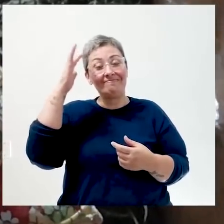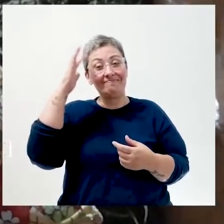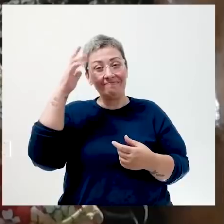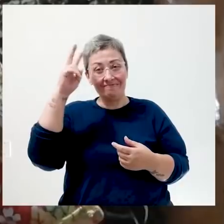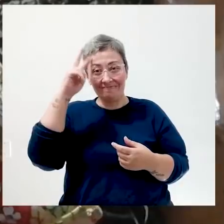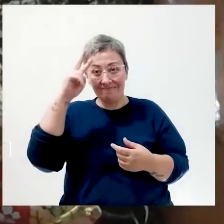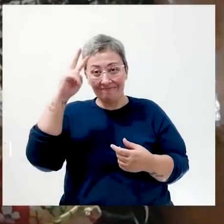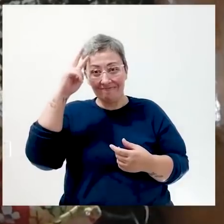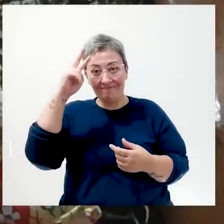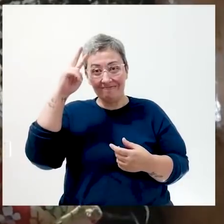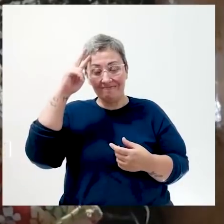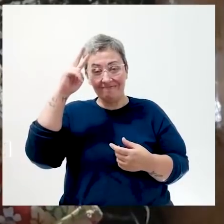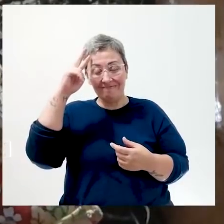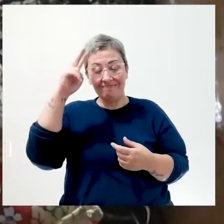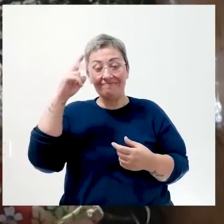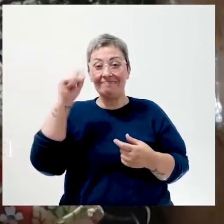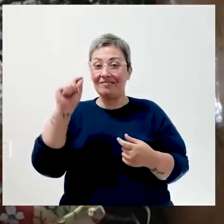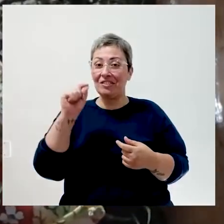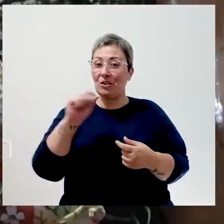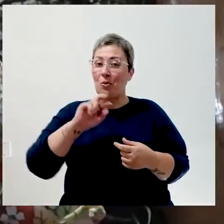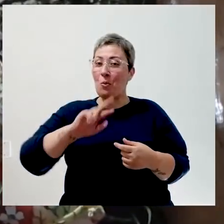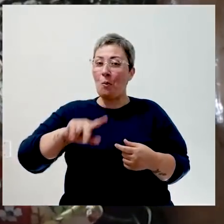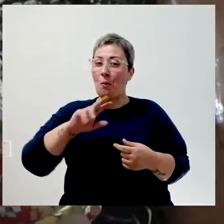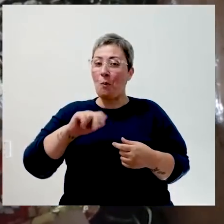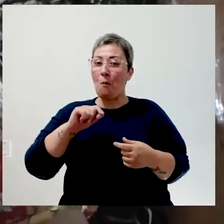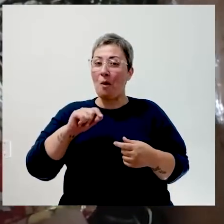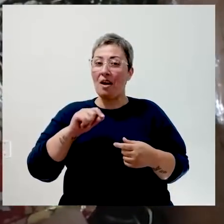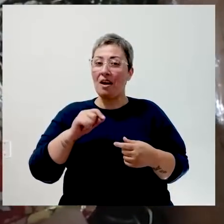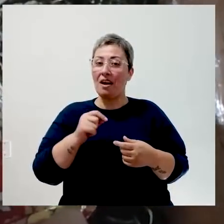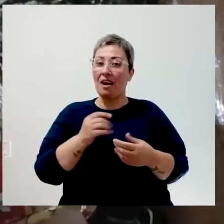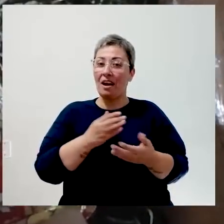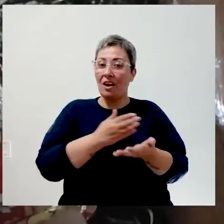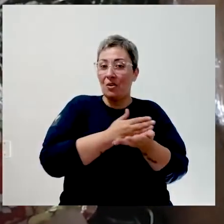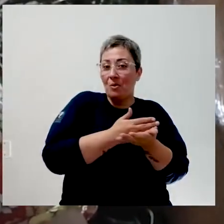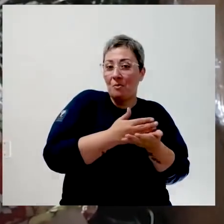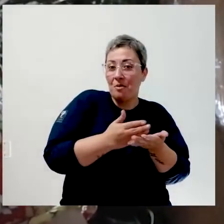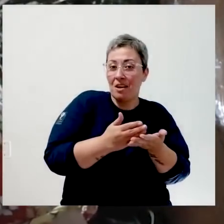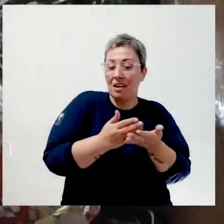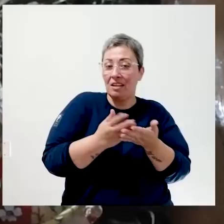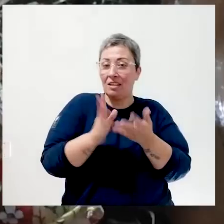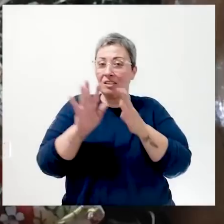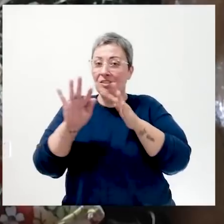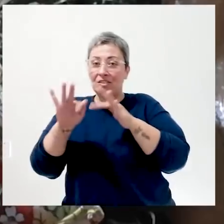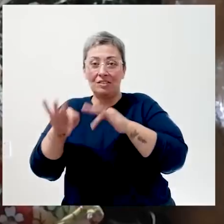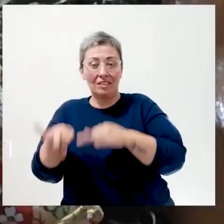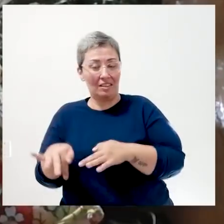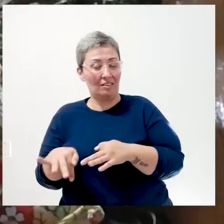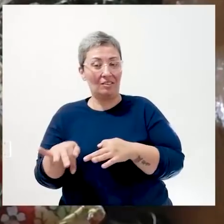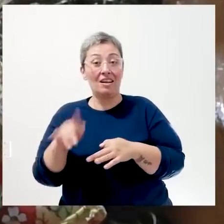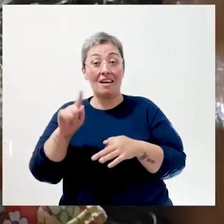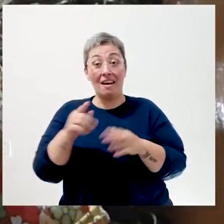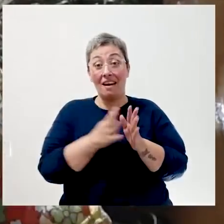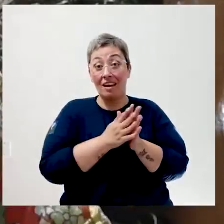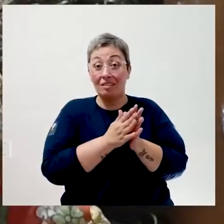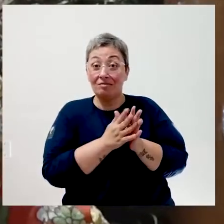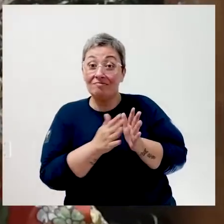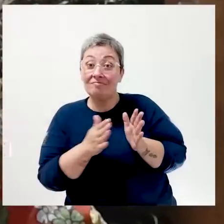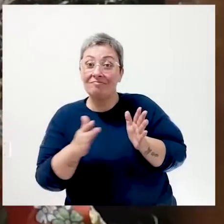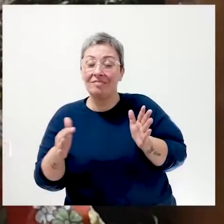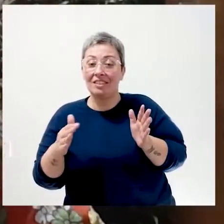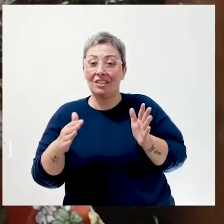imaginar. Lembrando que não é nem no começo e nem no final, é